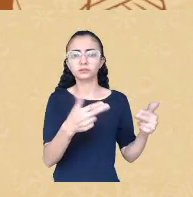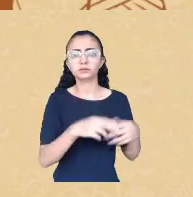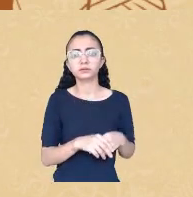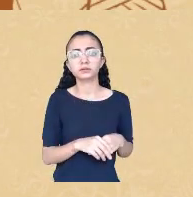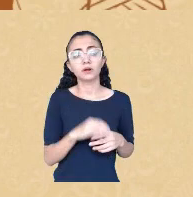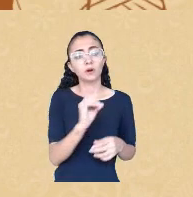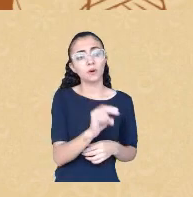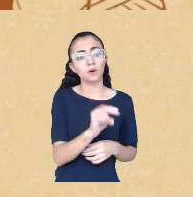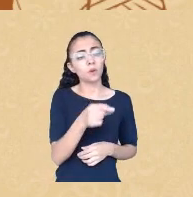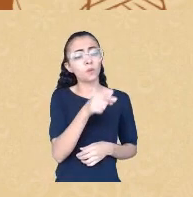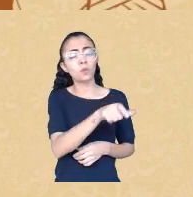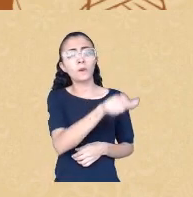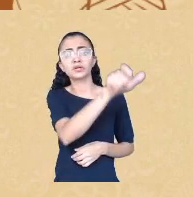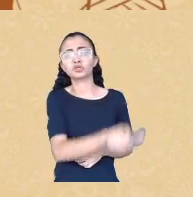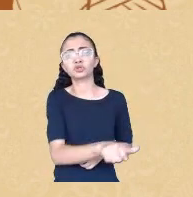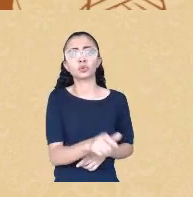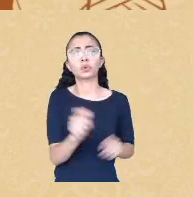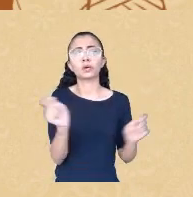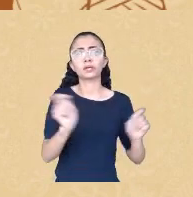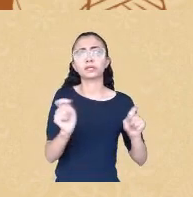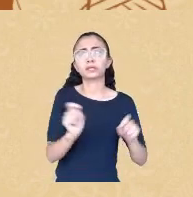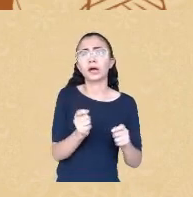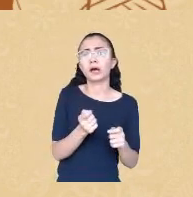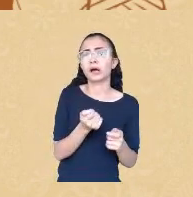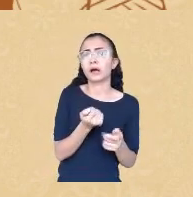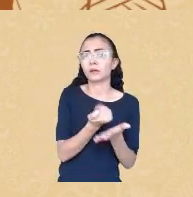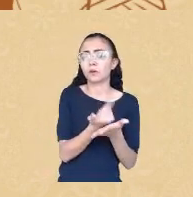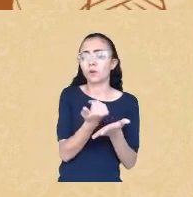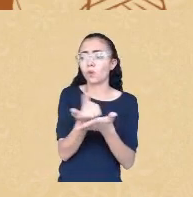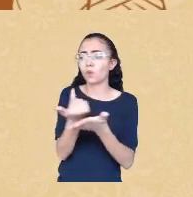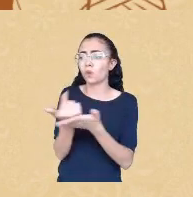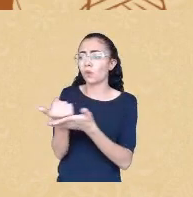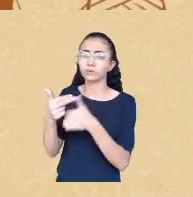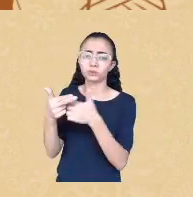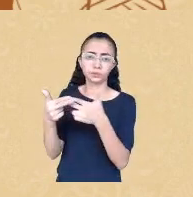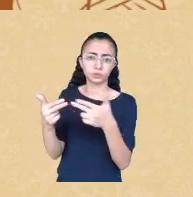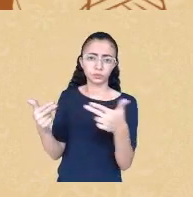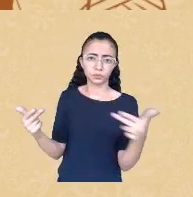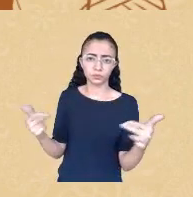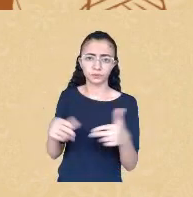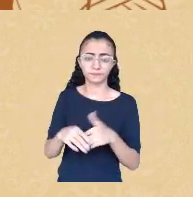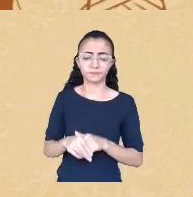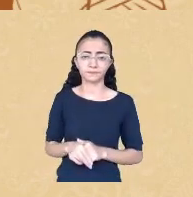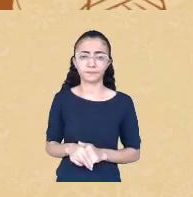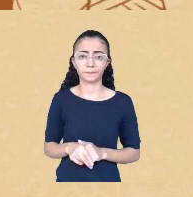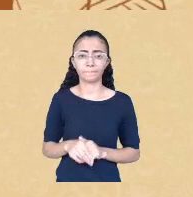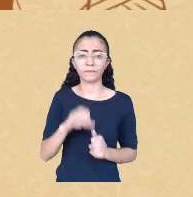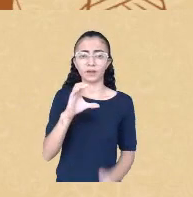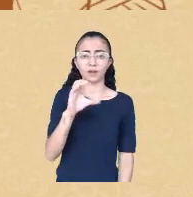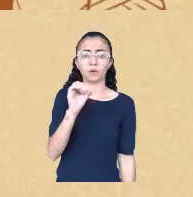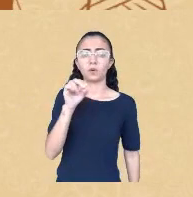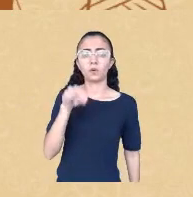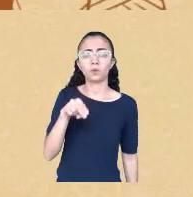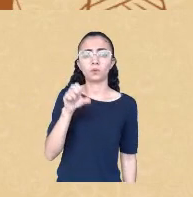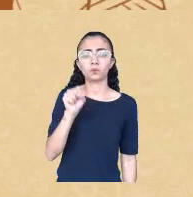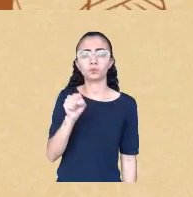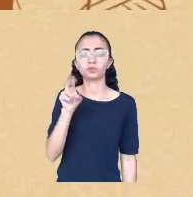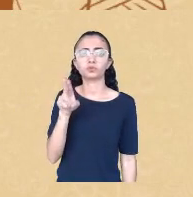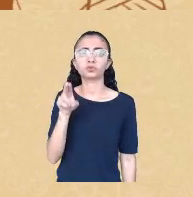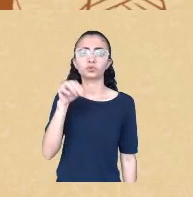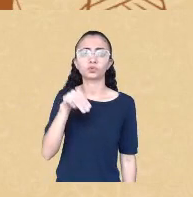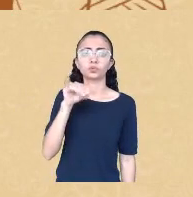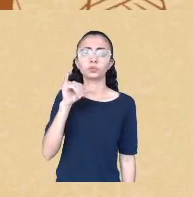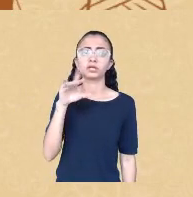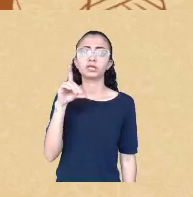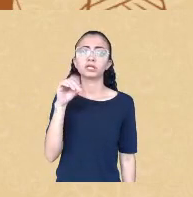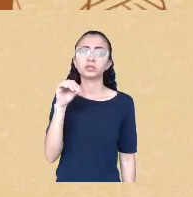consumidor. Então, o Milton Santos já discutia essa questão, né? O que acontece quando você é um cidadão mutilado da sua cidadania? Você